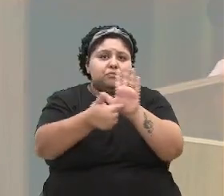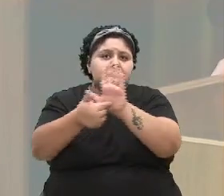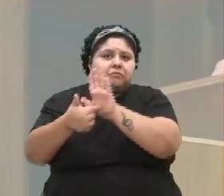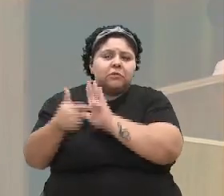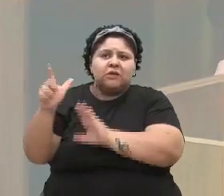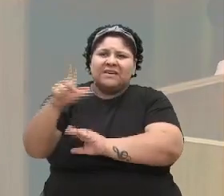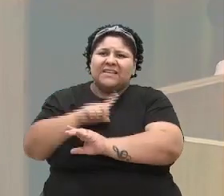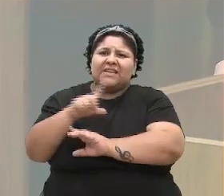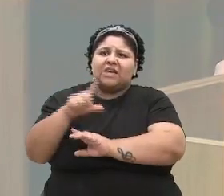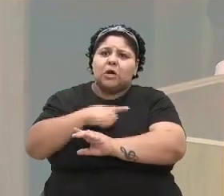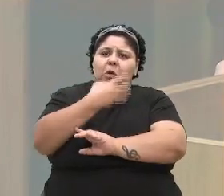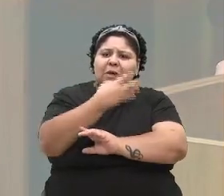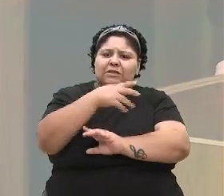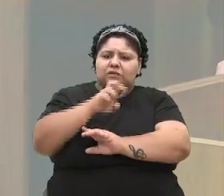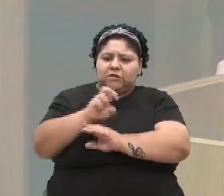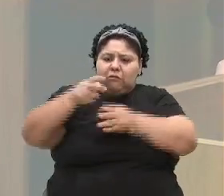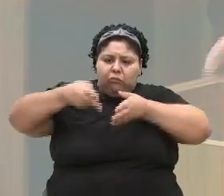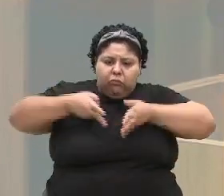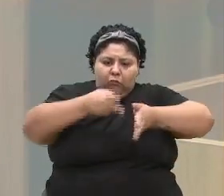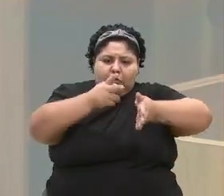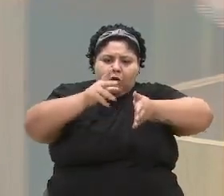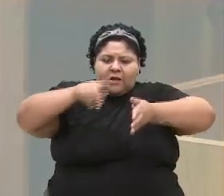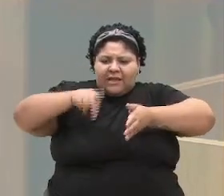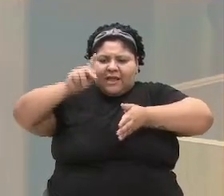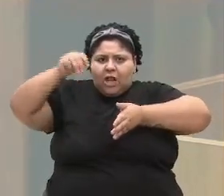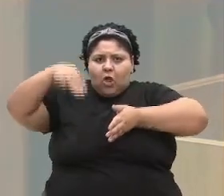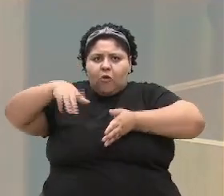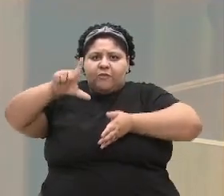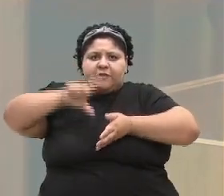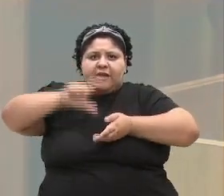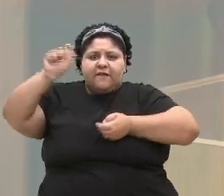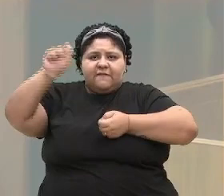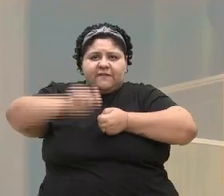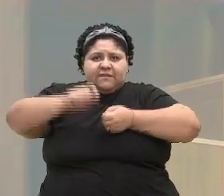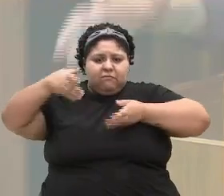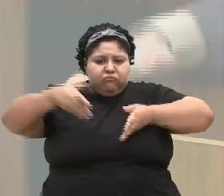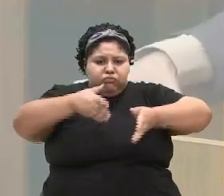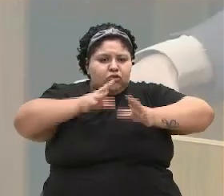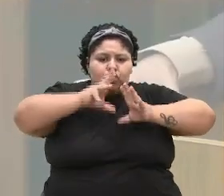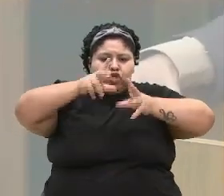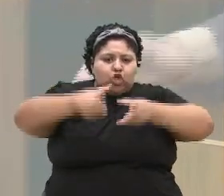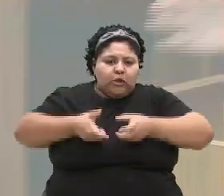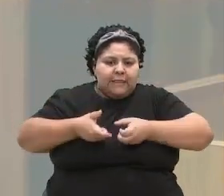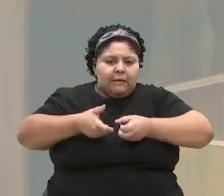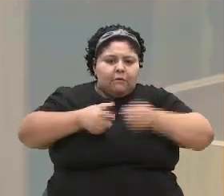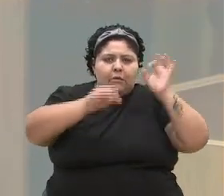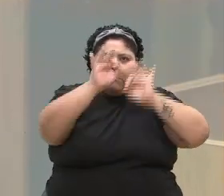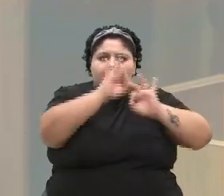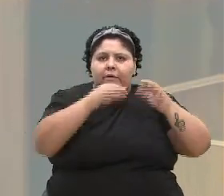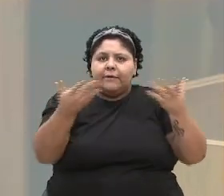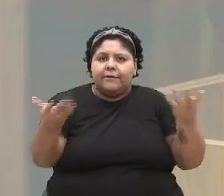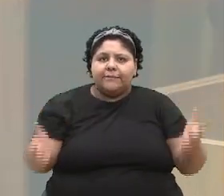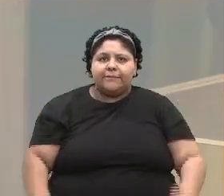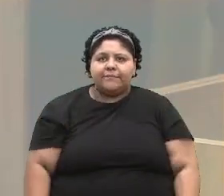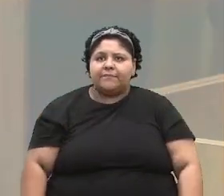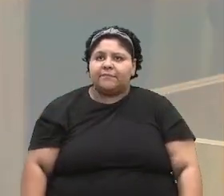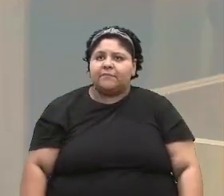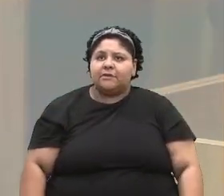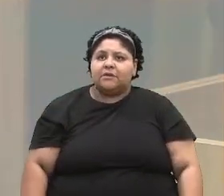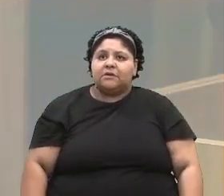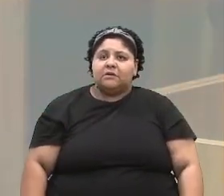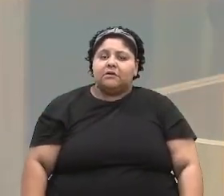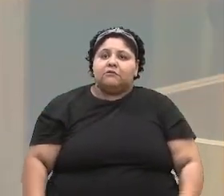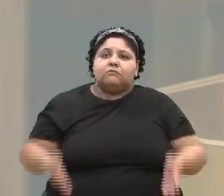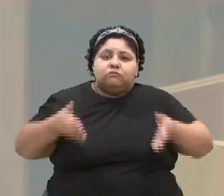existe 4, 5 quilômetros, 10 quilômetros, tem que fazer a via pública inteira de asfalto. Gente, são trechos,